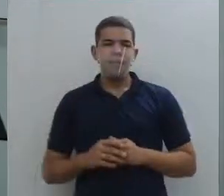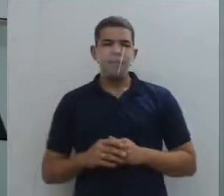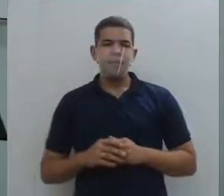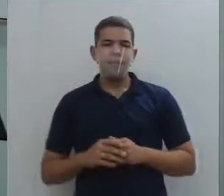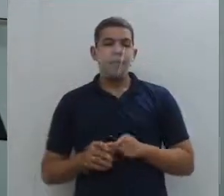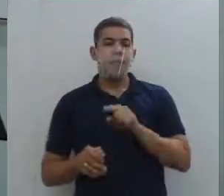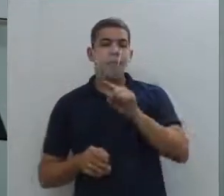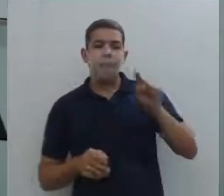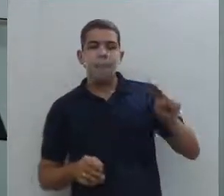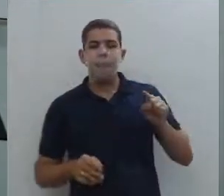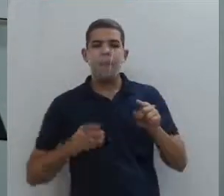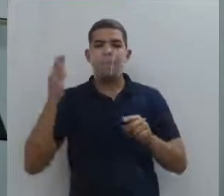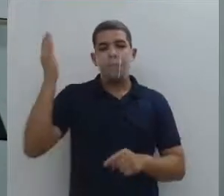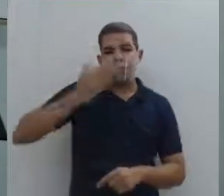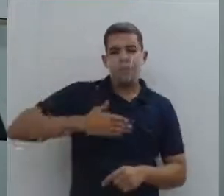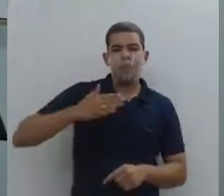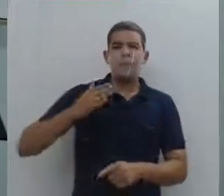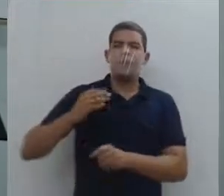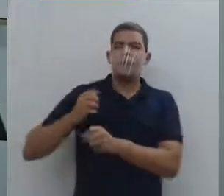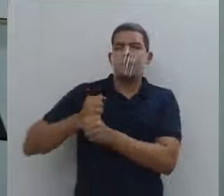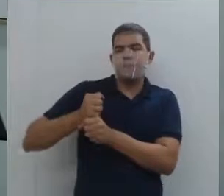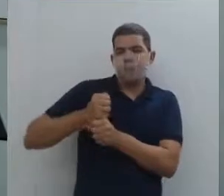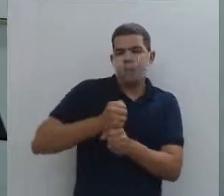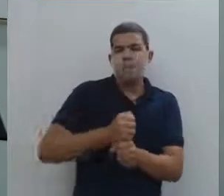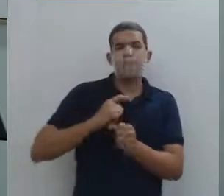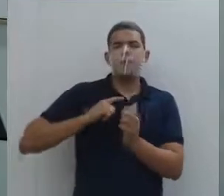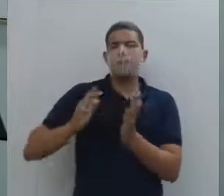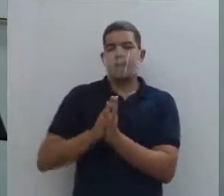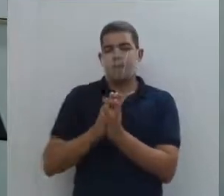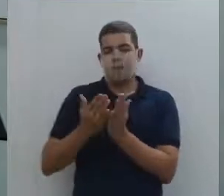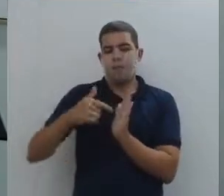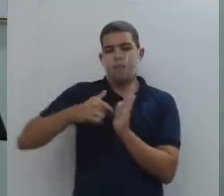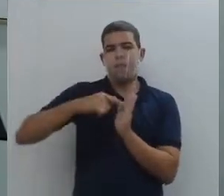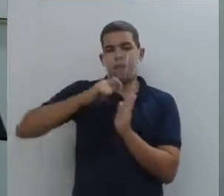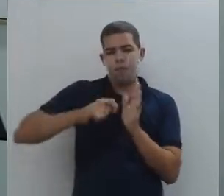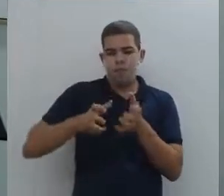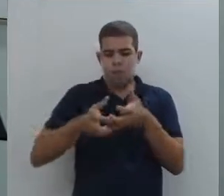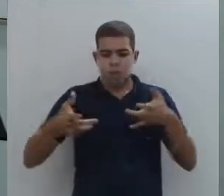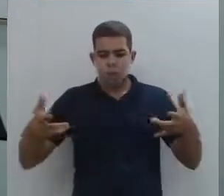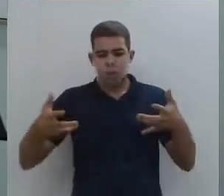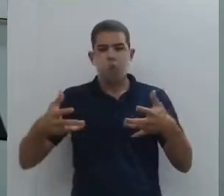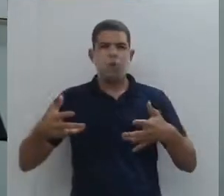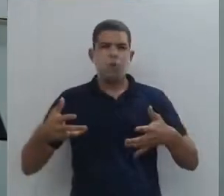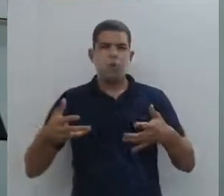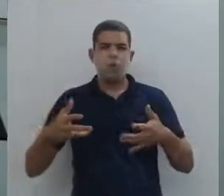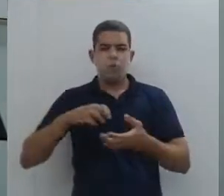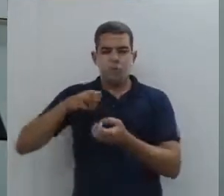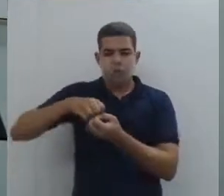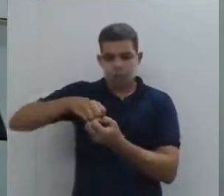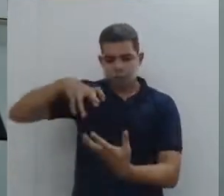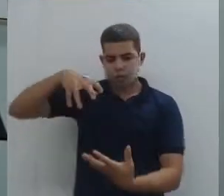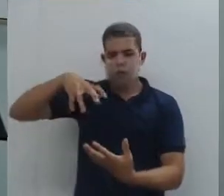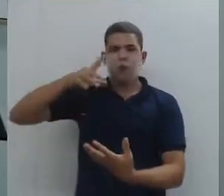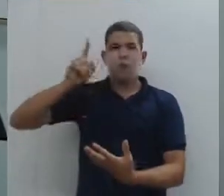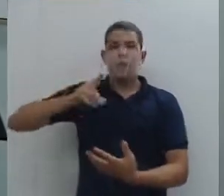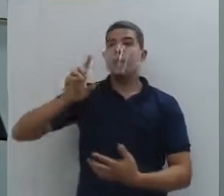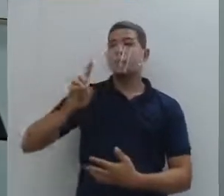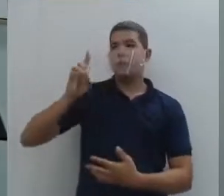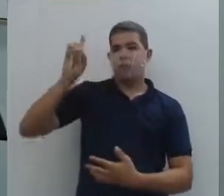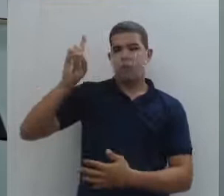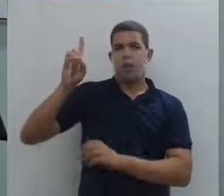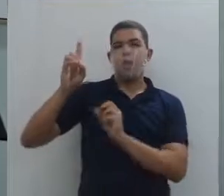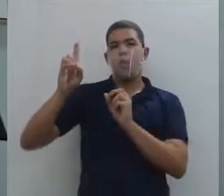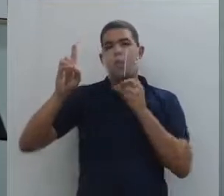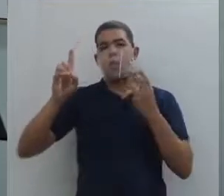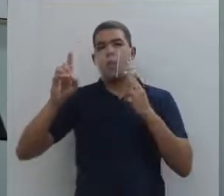essas evidências elas foram descobertas através das suas escrituras sagradas. Então a teoria da criação é geralmente de um Deus ou